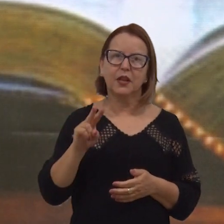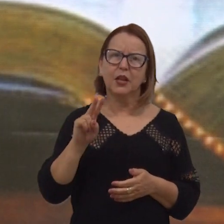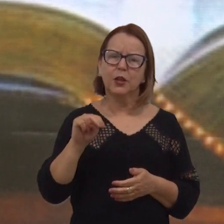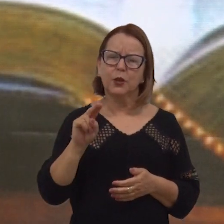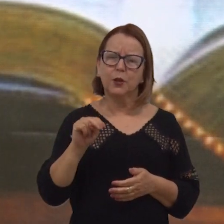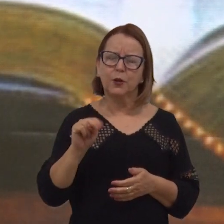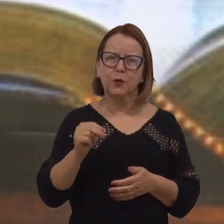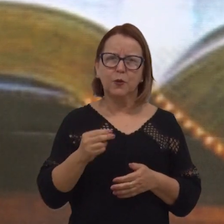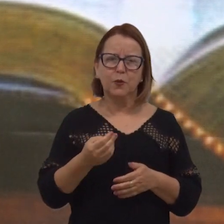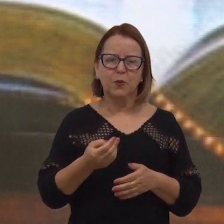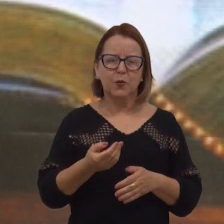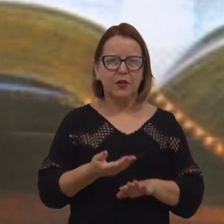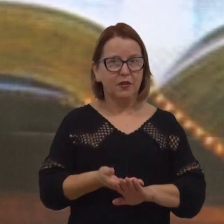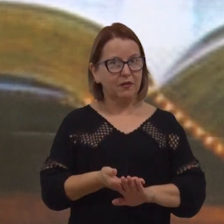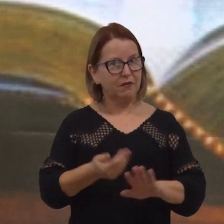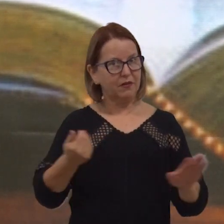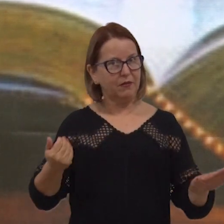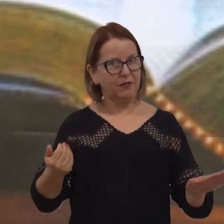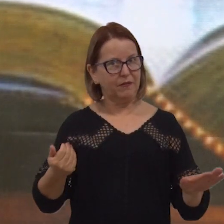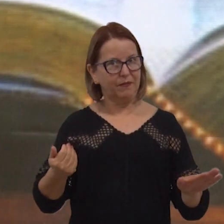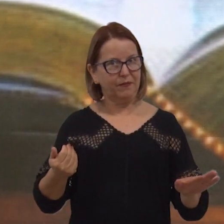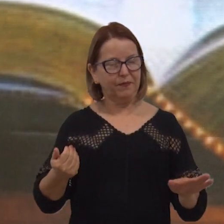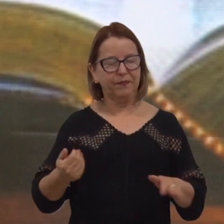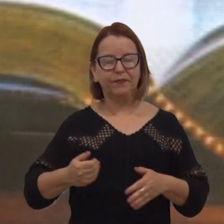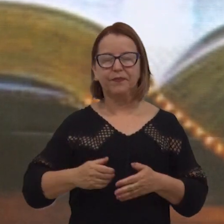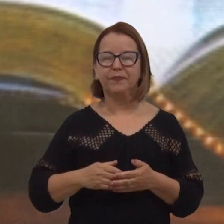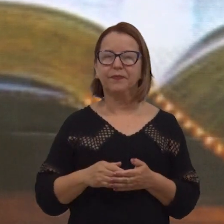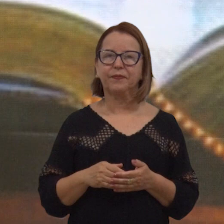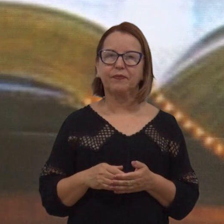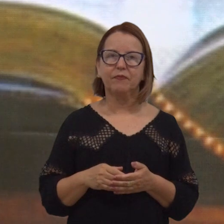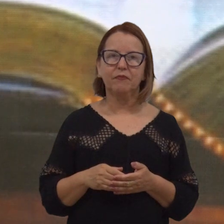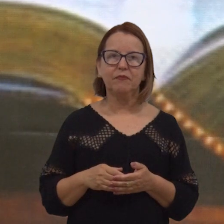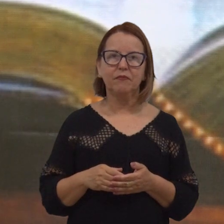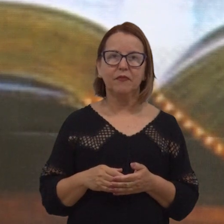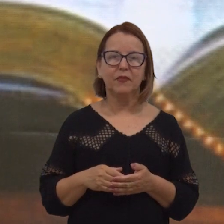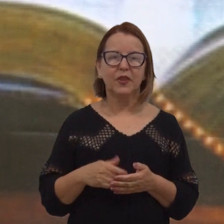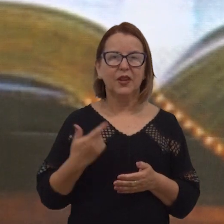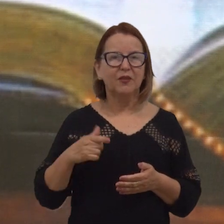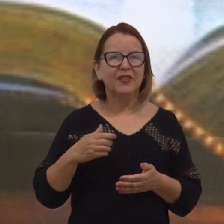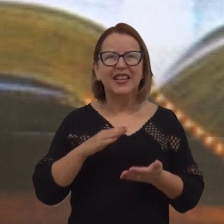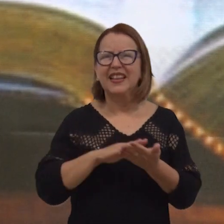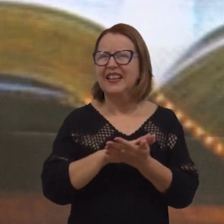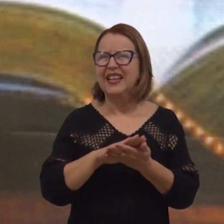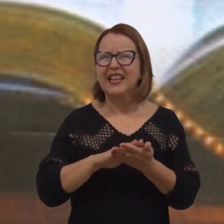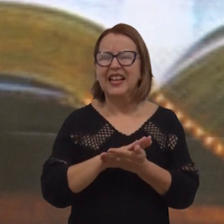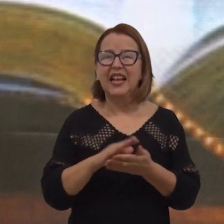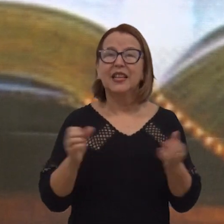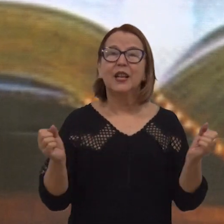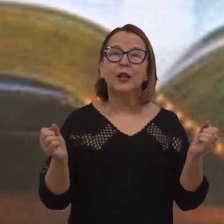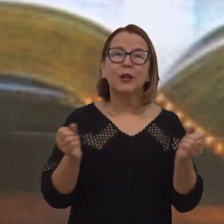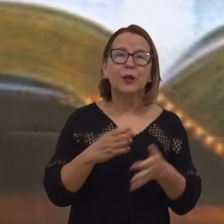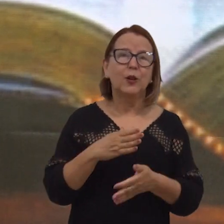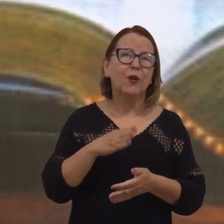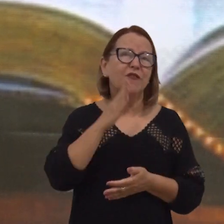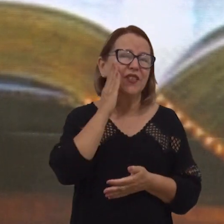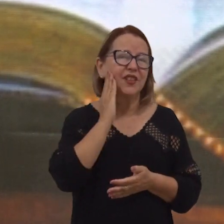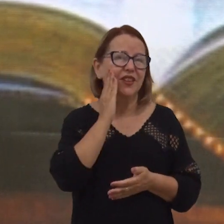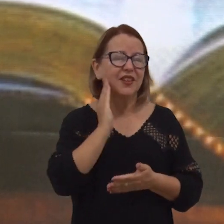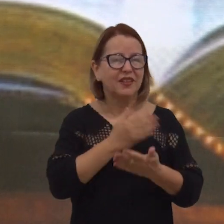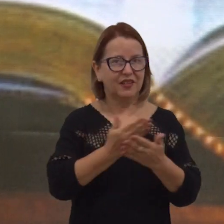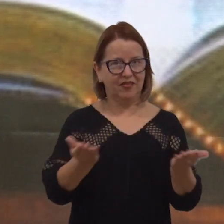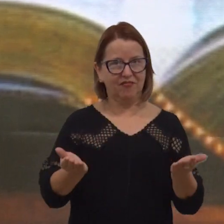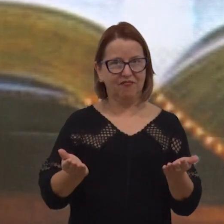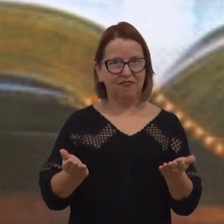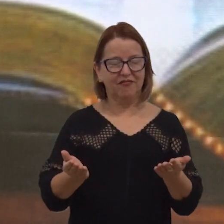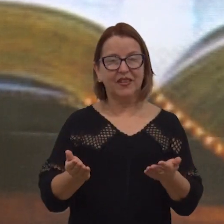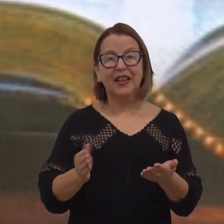jamais nos desviemos. Não tem nada de novo, meu querido, minha querida,